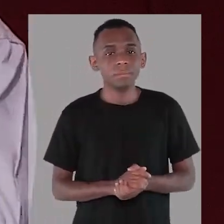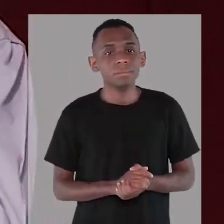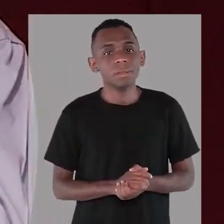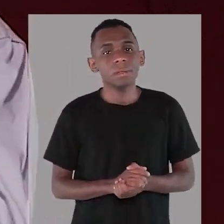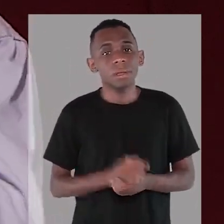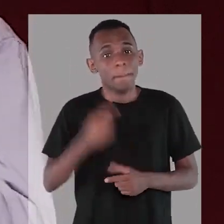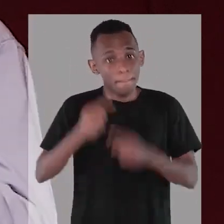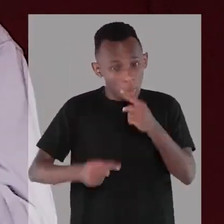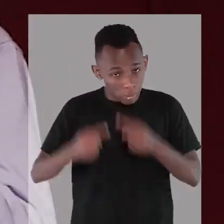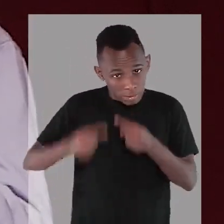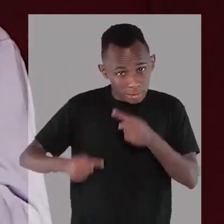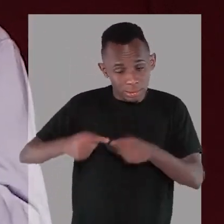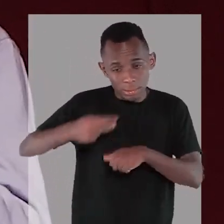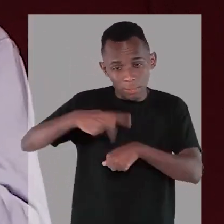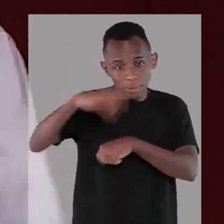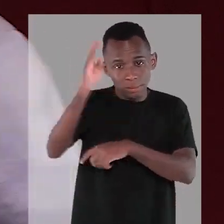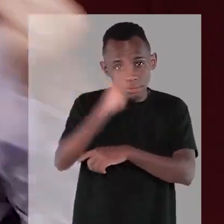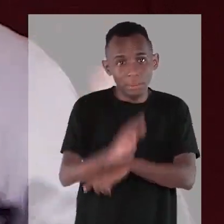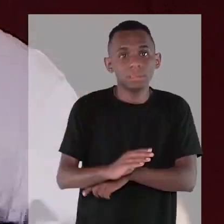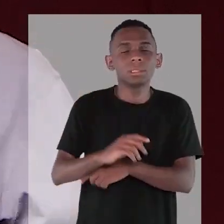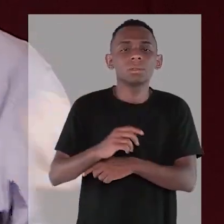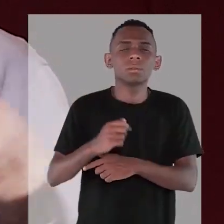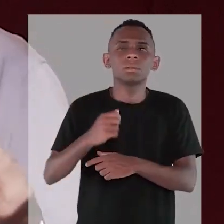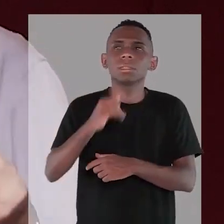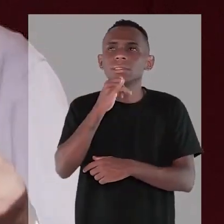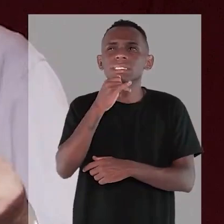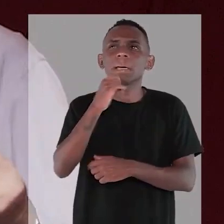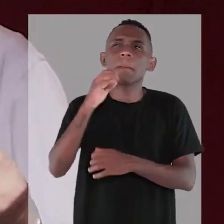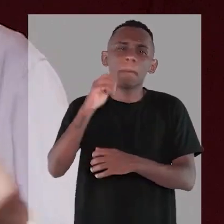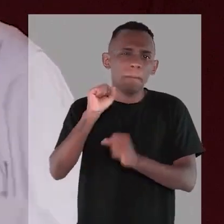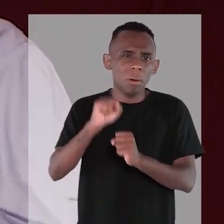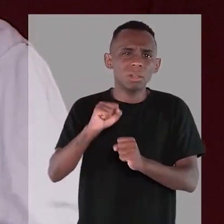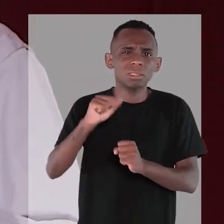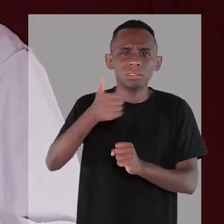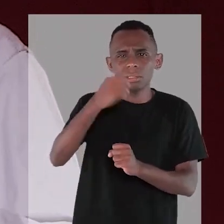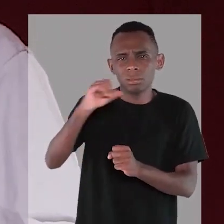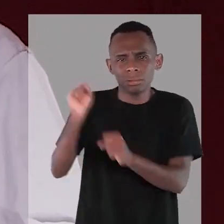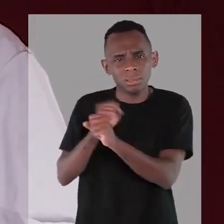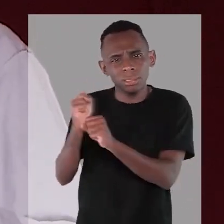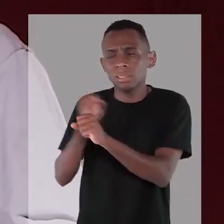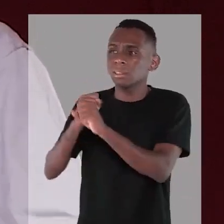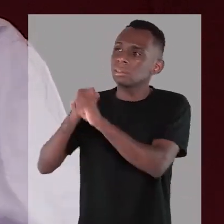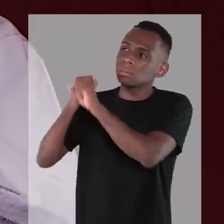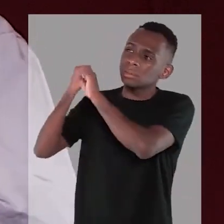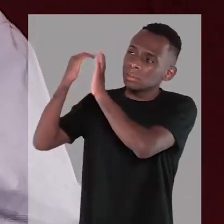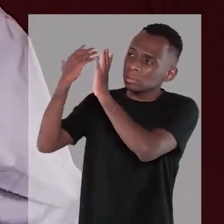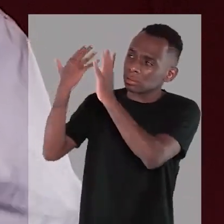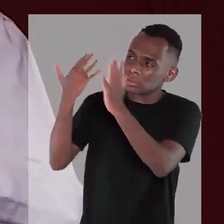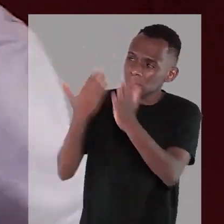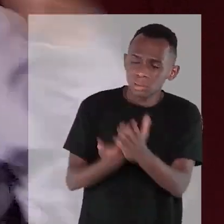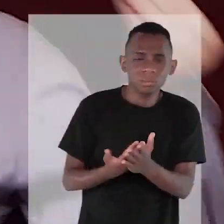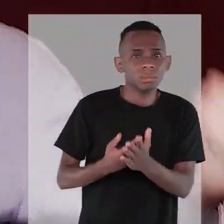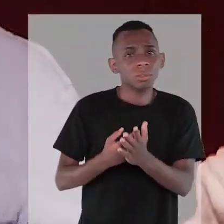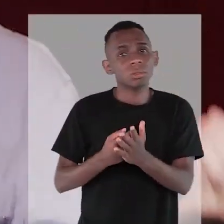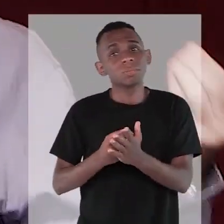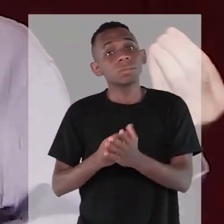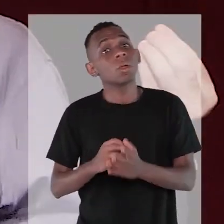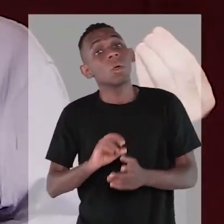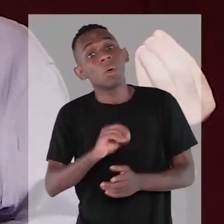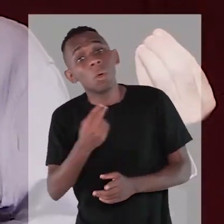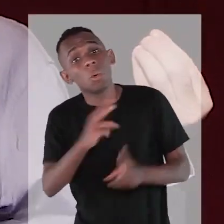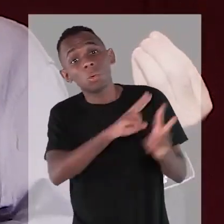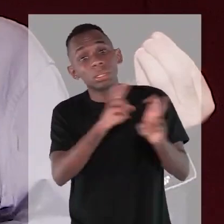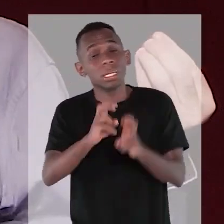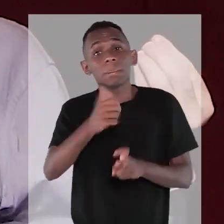que nós podemos situar nos últimos 10 anos, e alguns aspectos a gente pode situar nos últimos 100